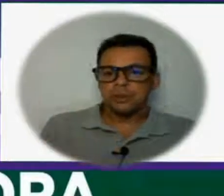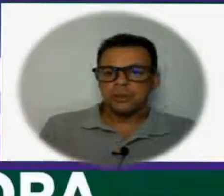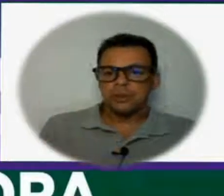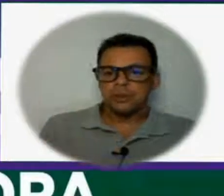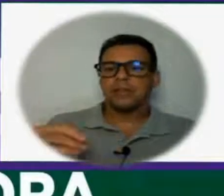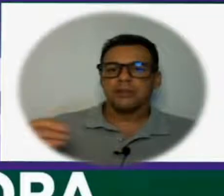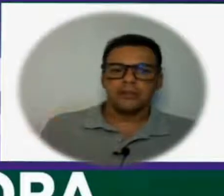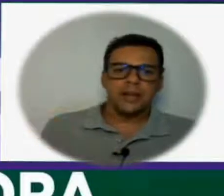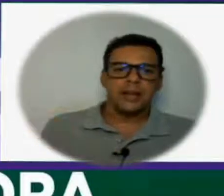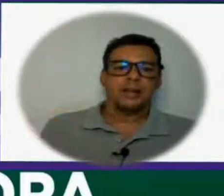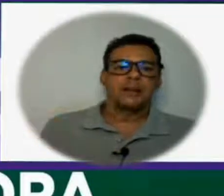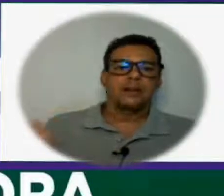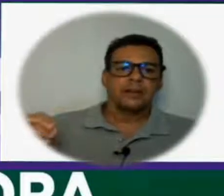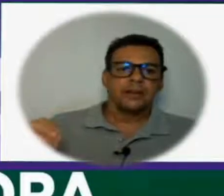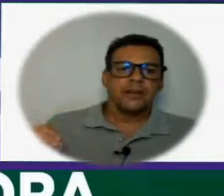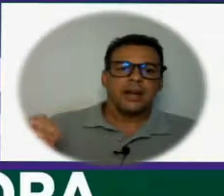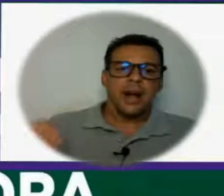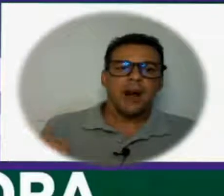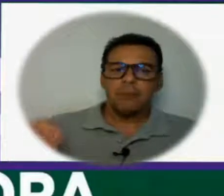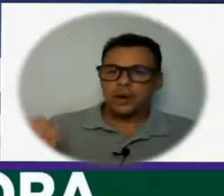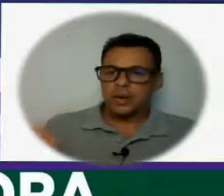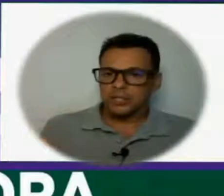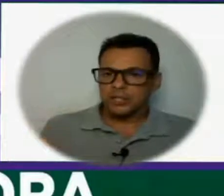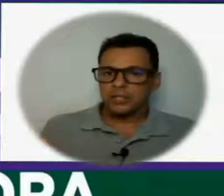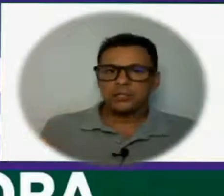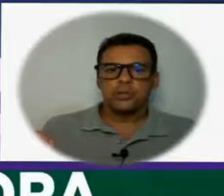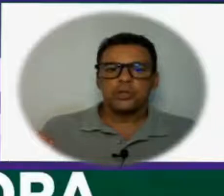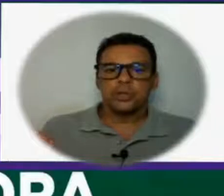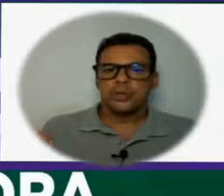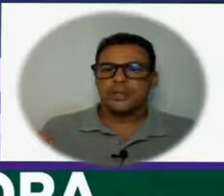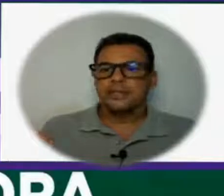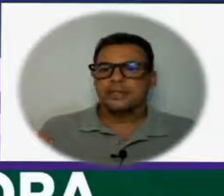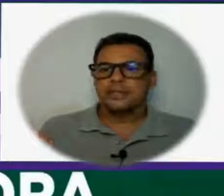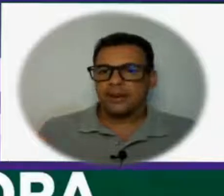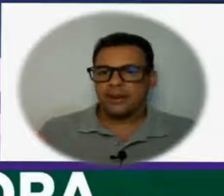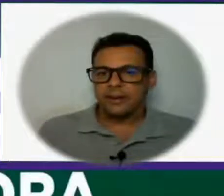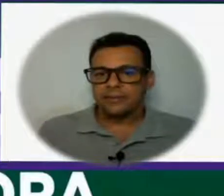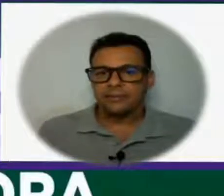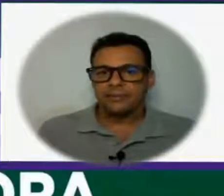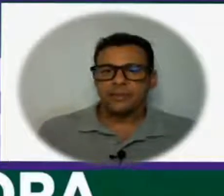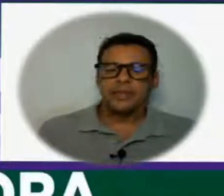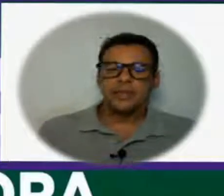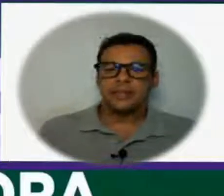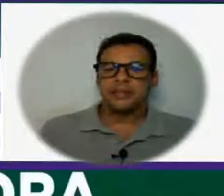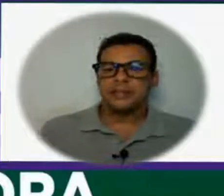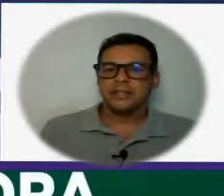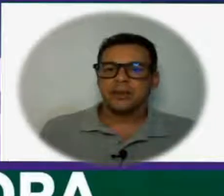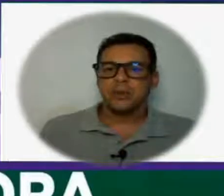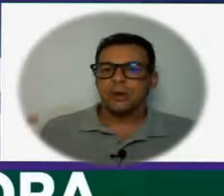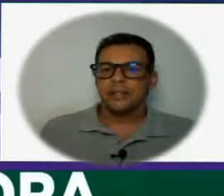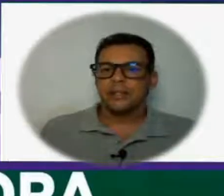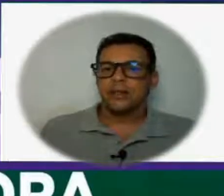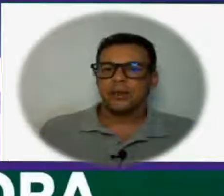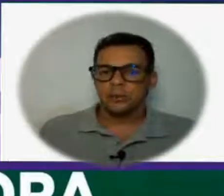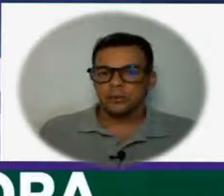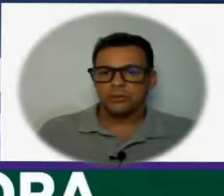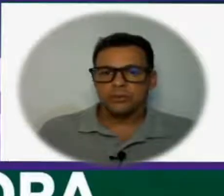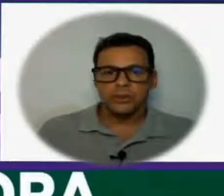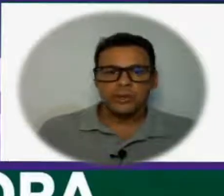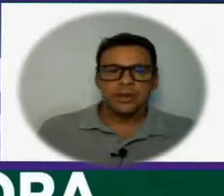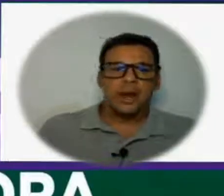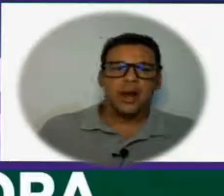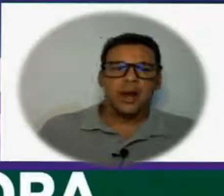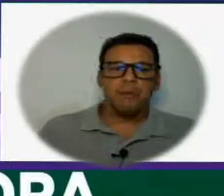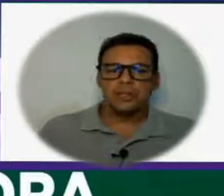Pergunta para o outro Menino Vamos lá How much Sugar Is there E ele diz assim One kilo